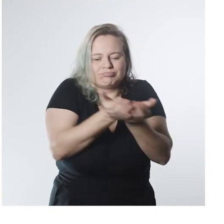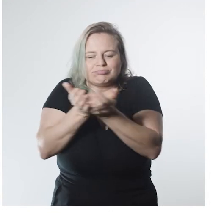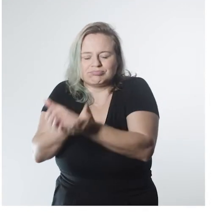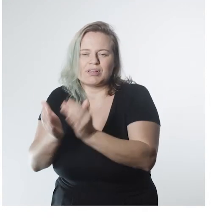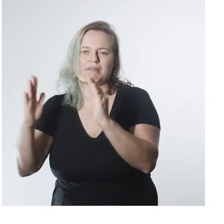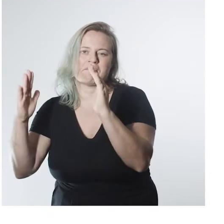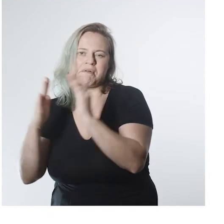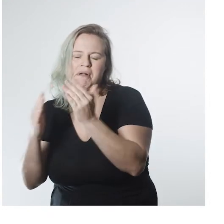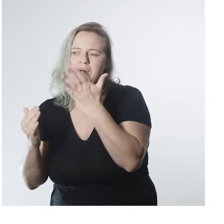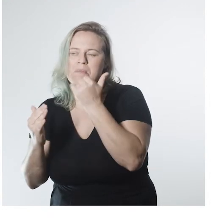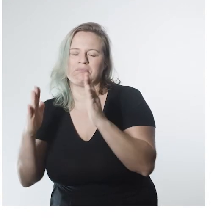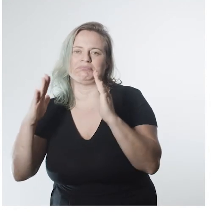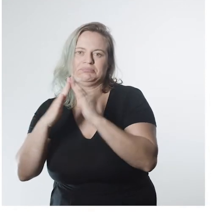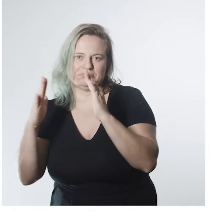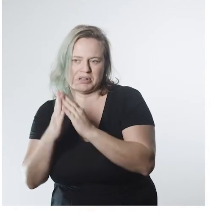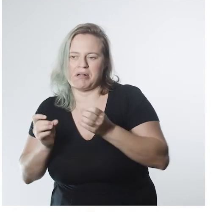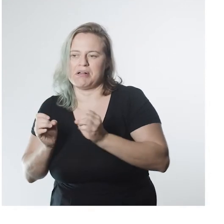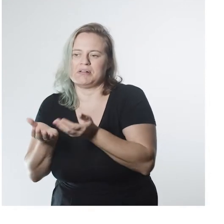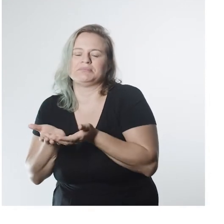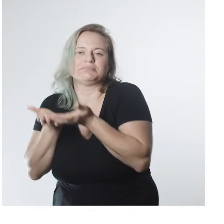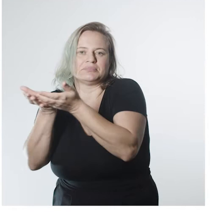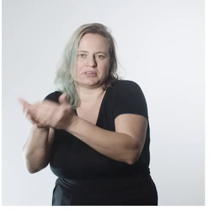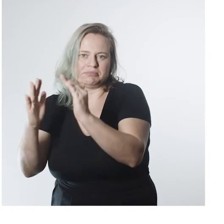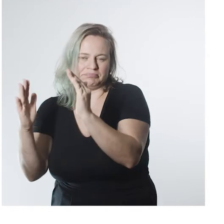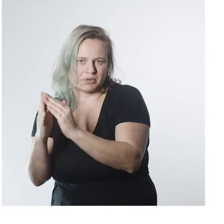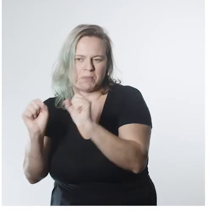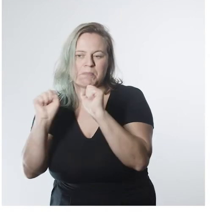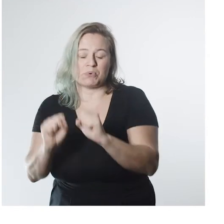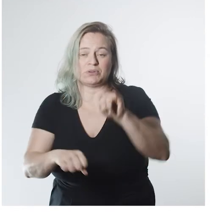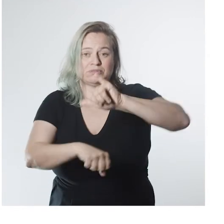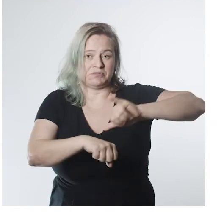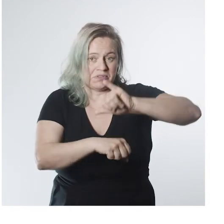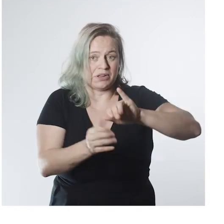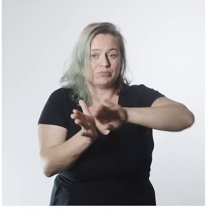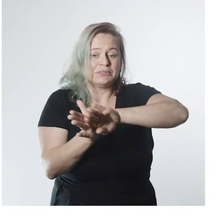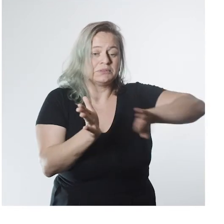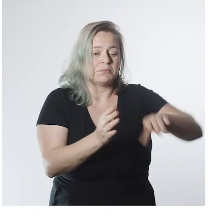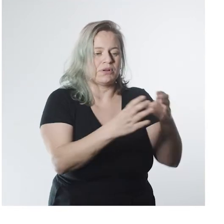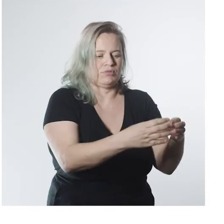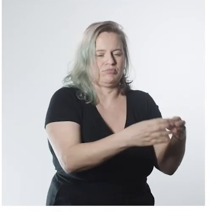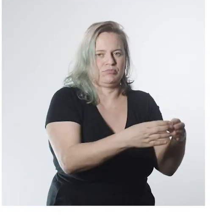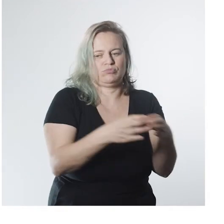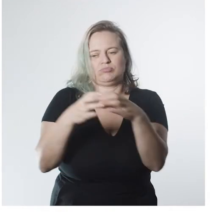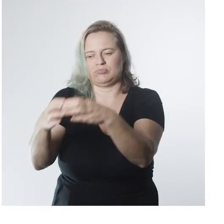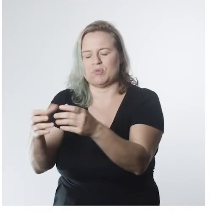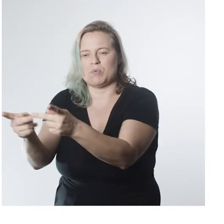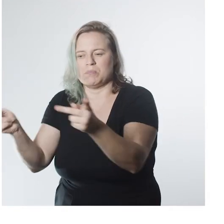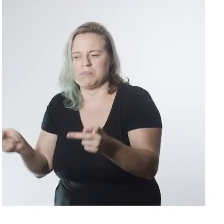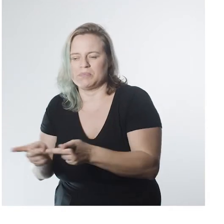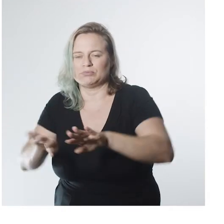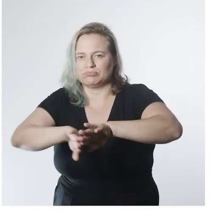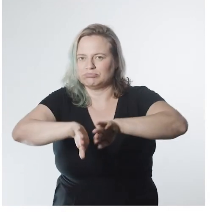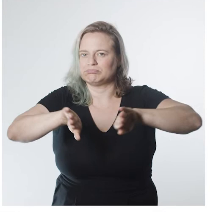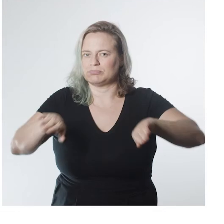ou para entregas, ideal separar esse vinagrete e deixar à parte. Aí manda a salada e manda o vinagrete à parte para temperar